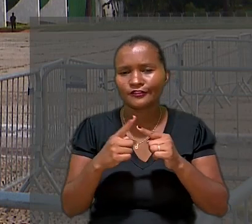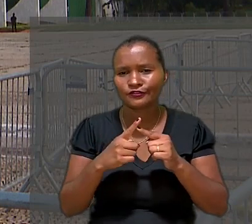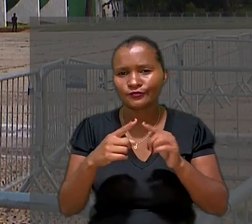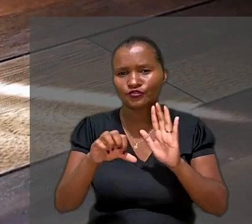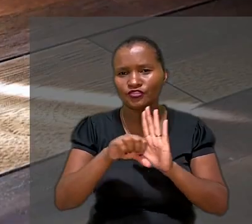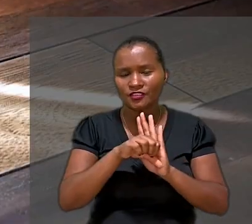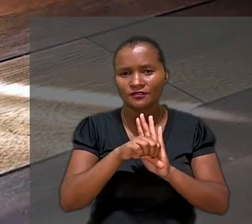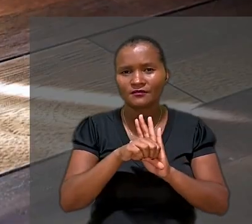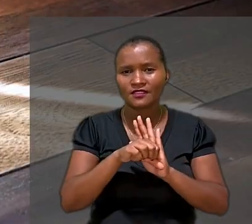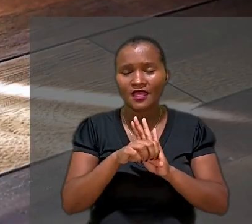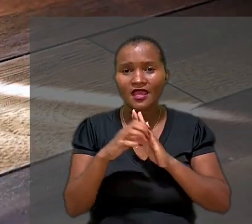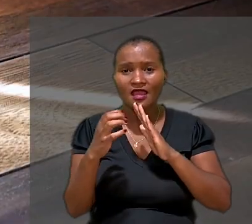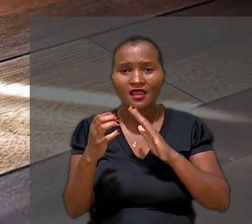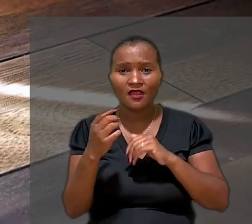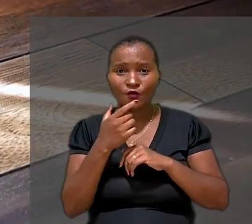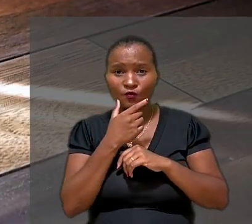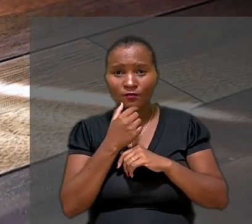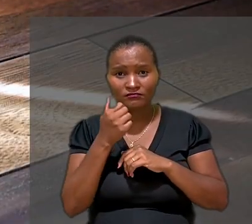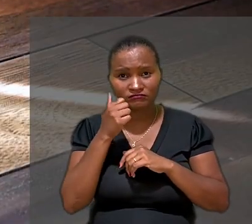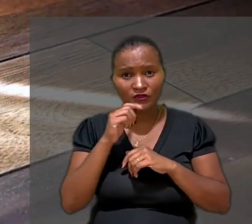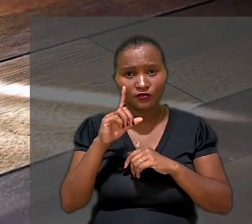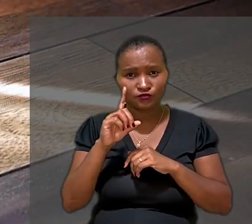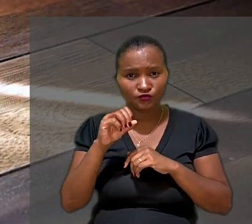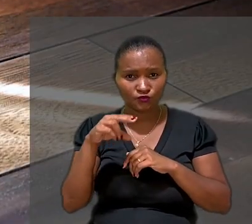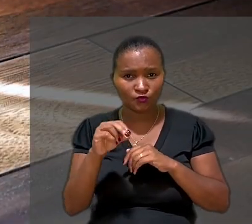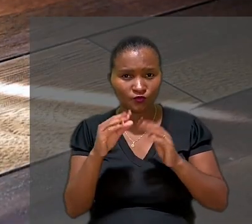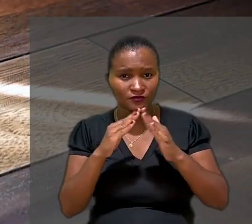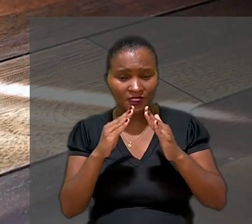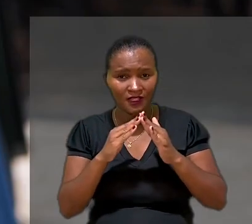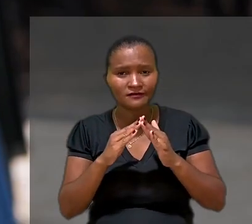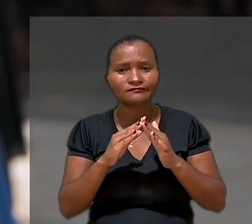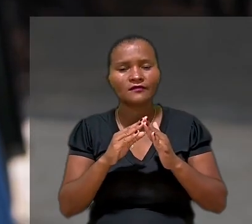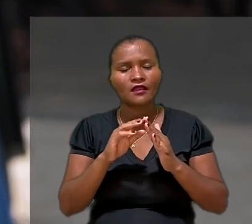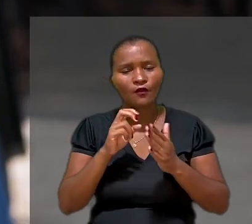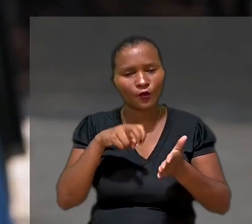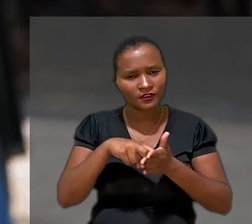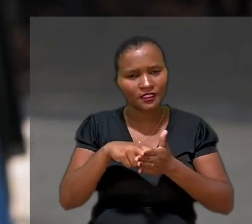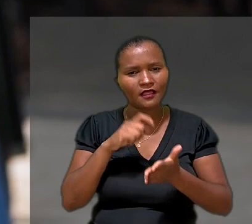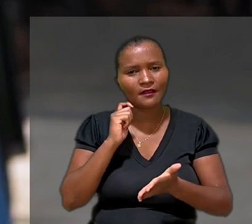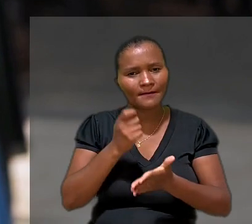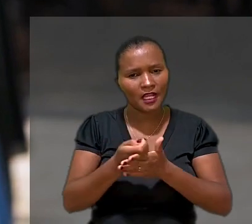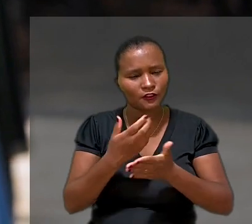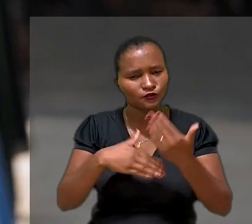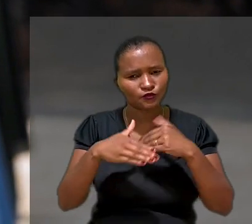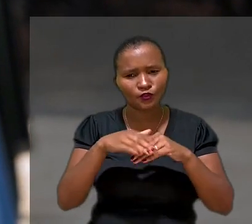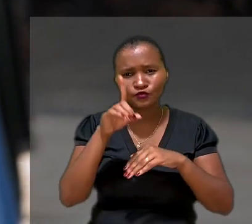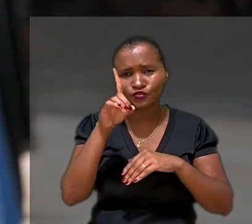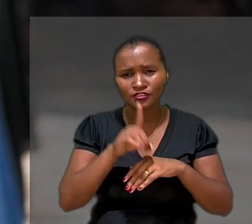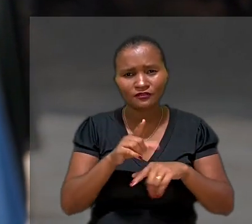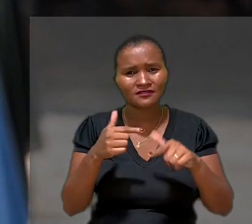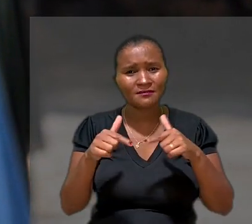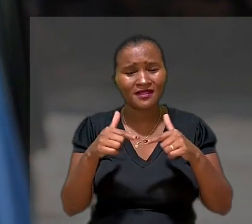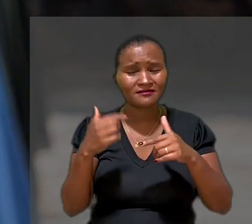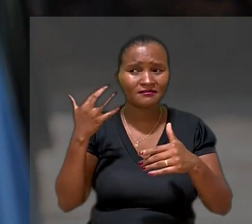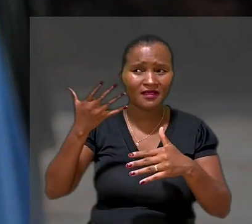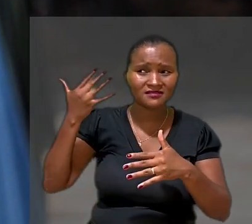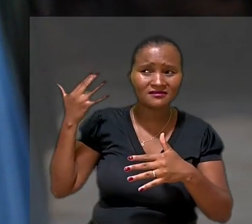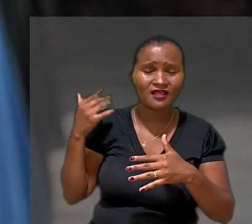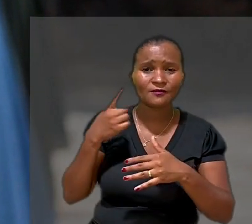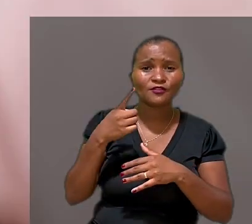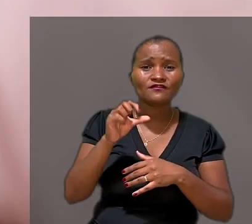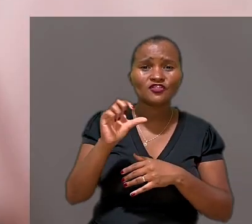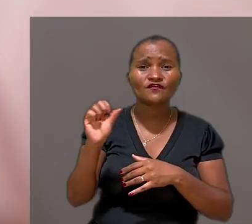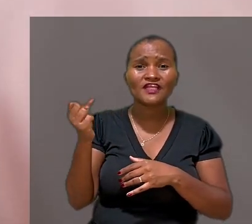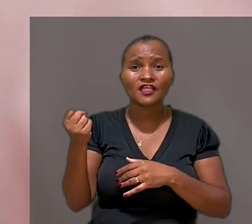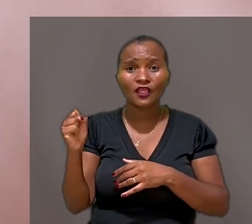tipo de crime. Os empregadores foram condenados a pagar todos os direitos trabalhistas à idosa desde